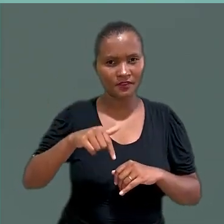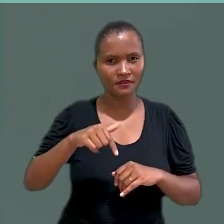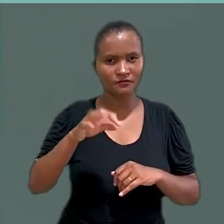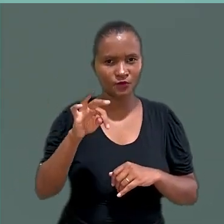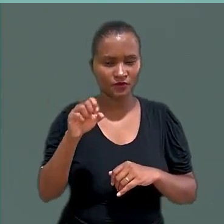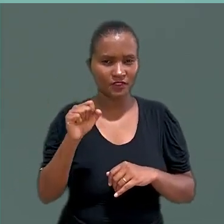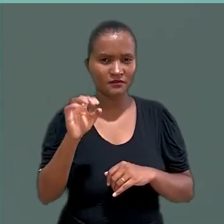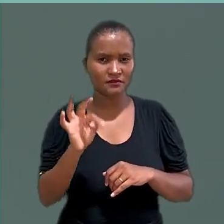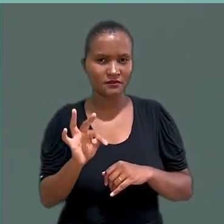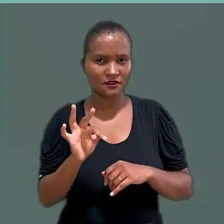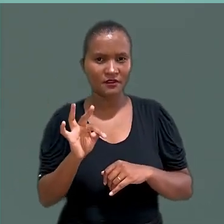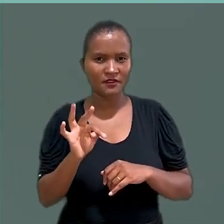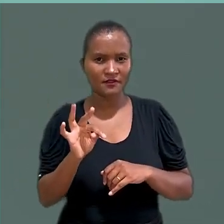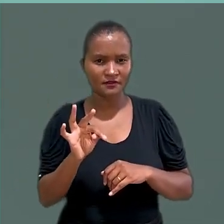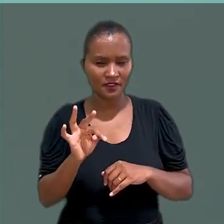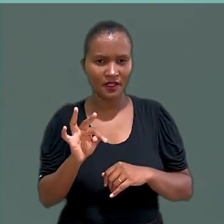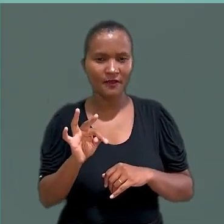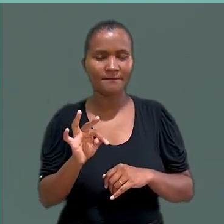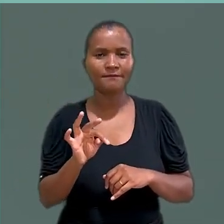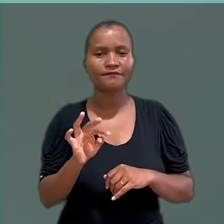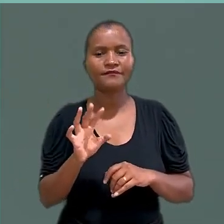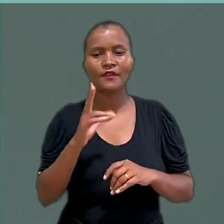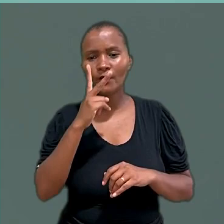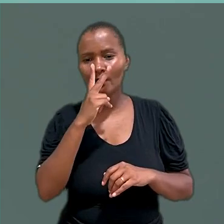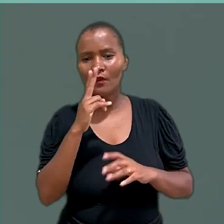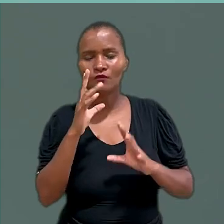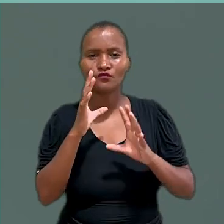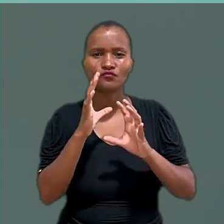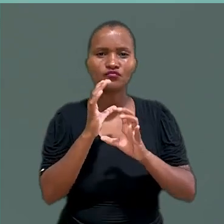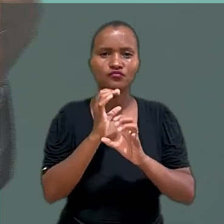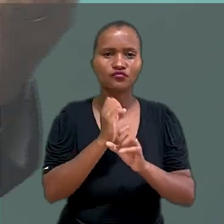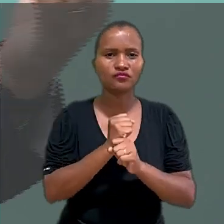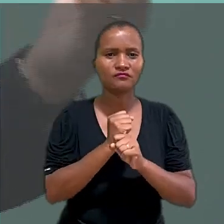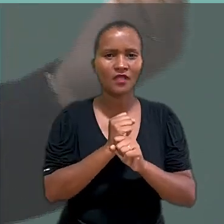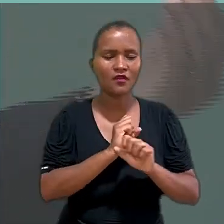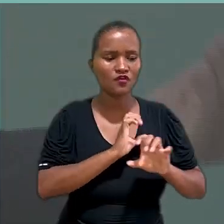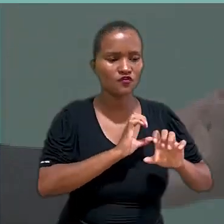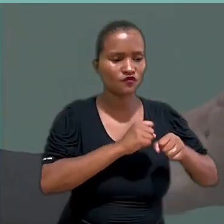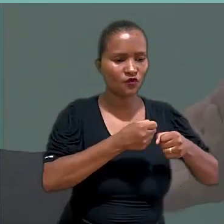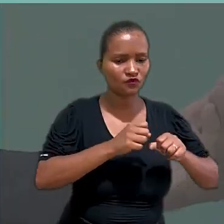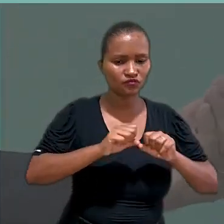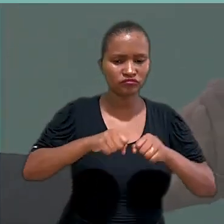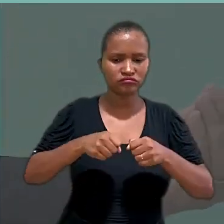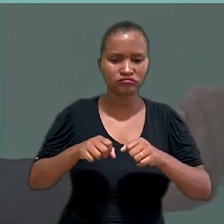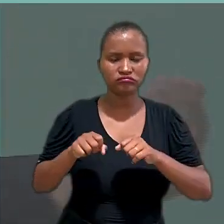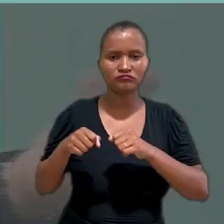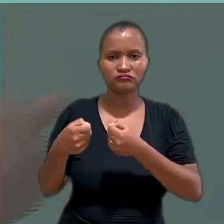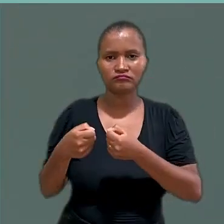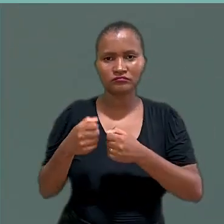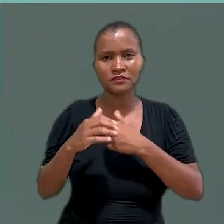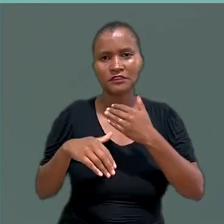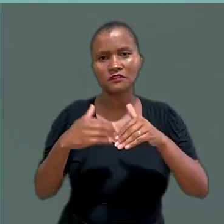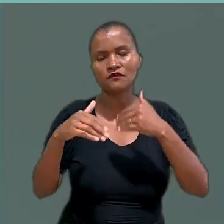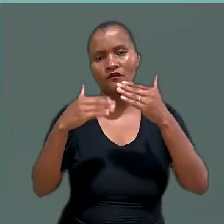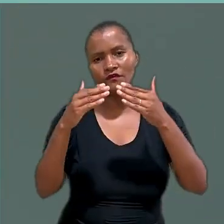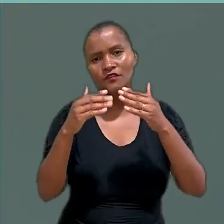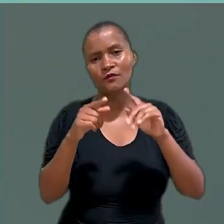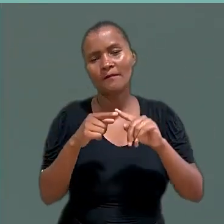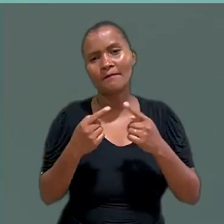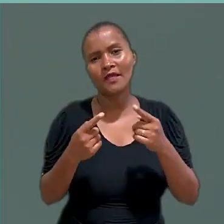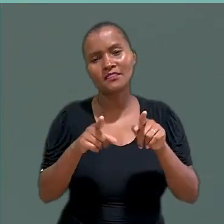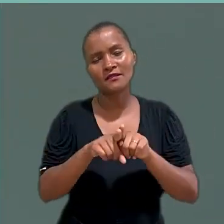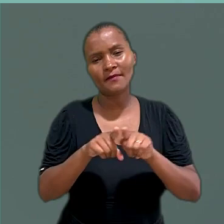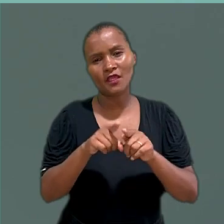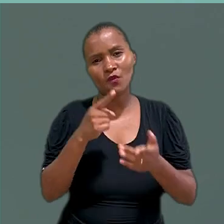no âmbito do TST, ele visa se somar a todos esses esforços que estão sendo desenvolvidos, mas